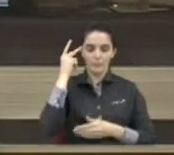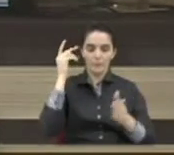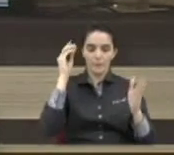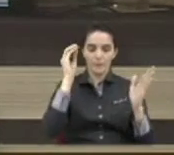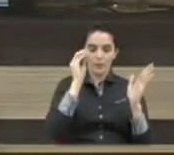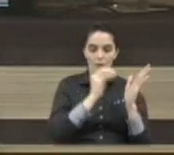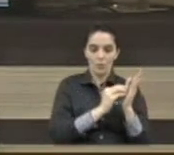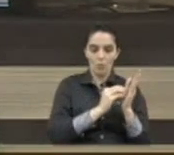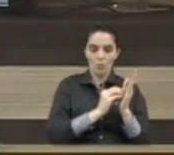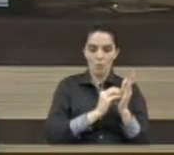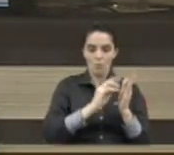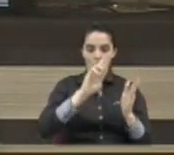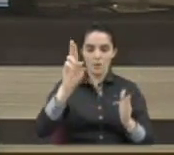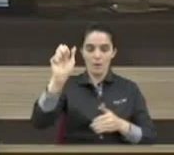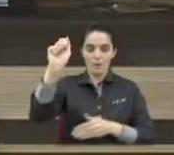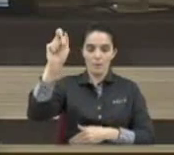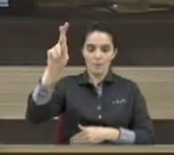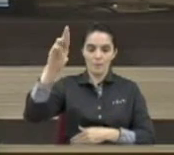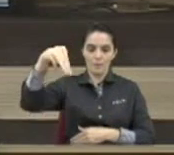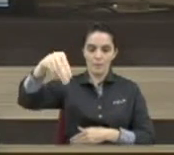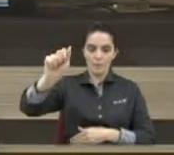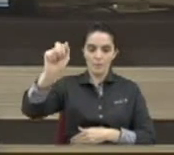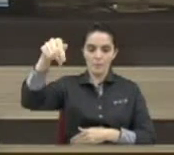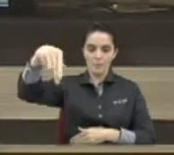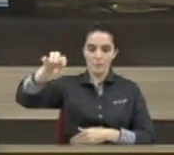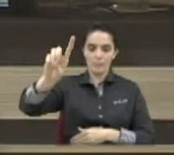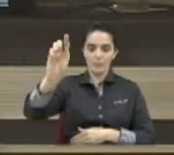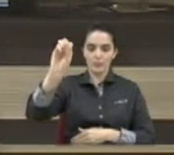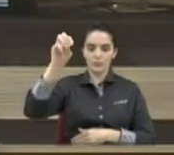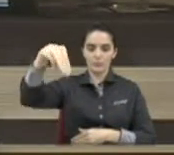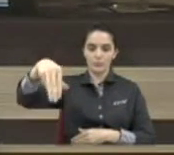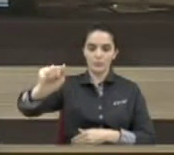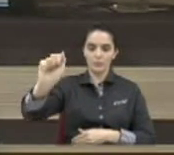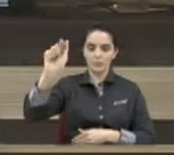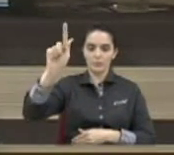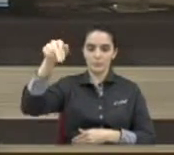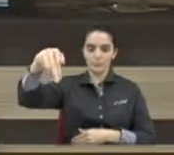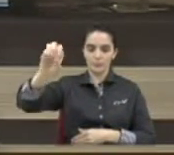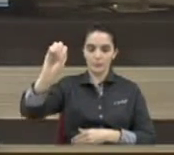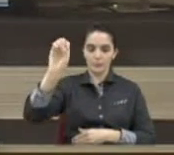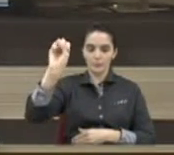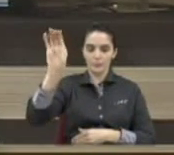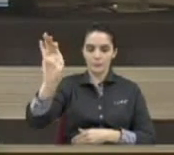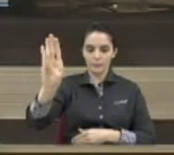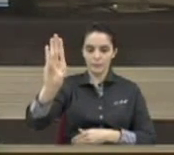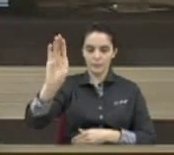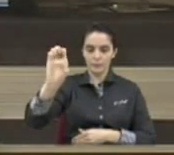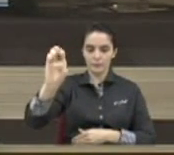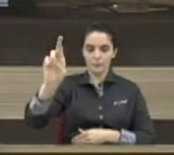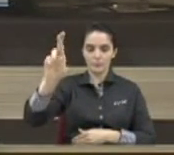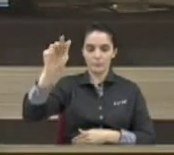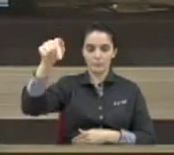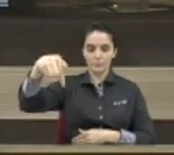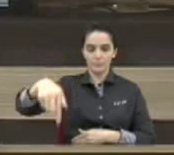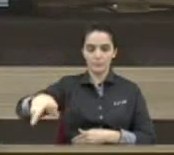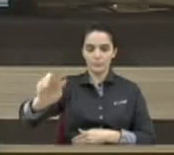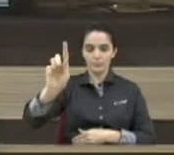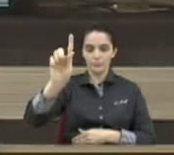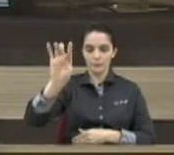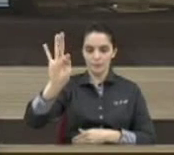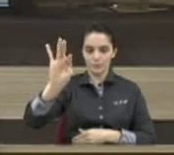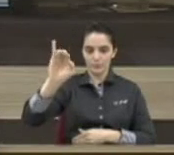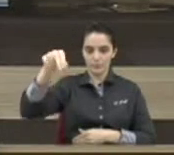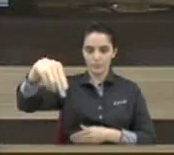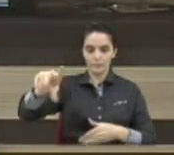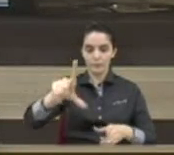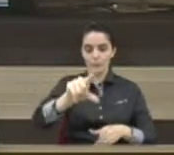que perpetua o nome do senhor Armando Magno Bergantin em uma das ruas, avenidas, praças